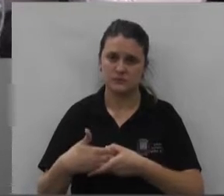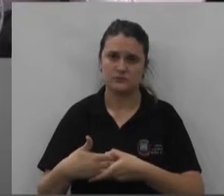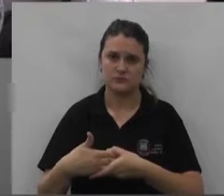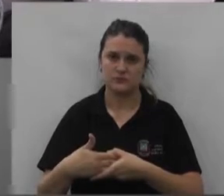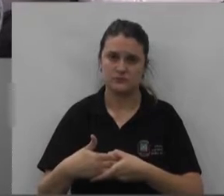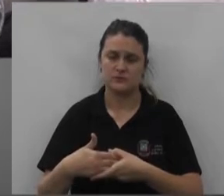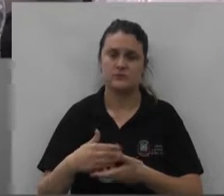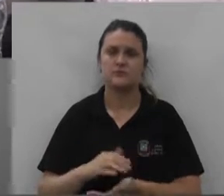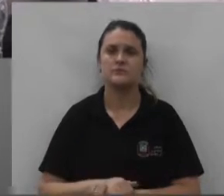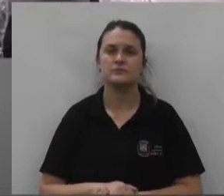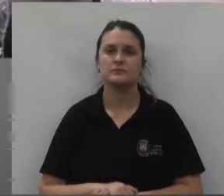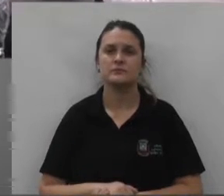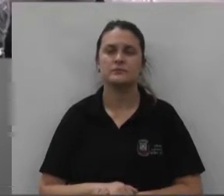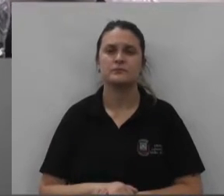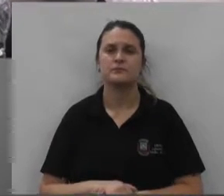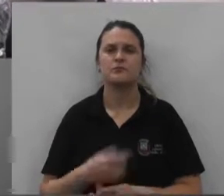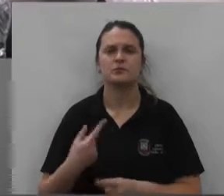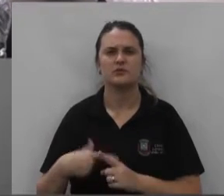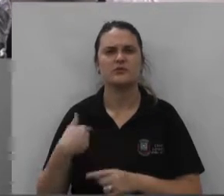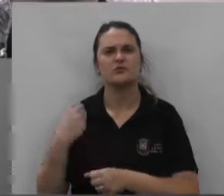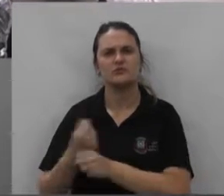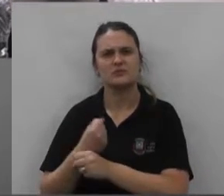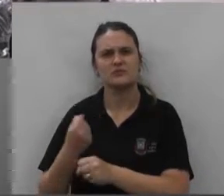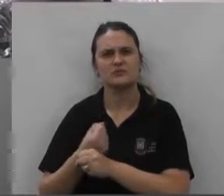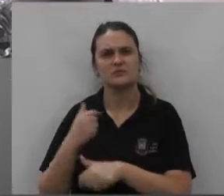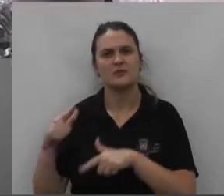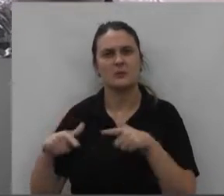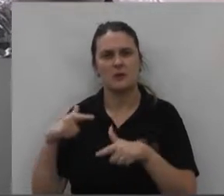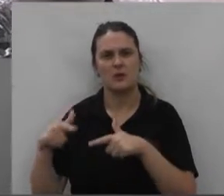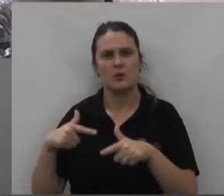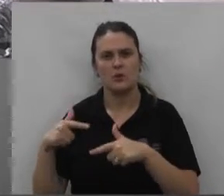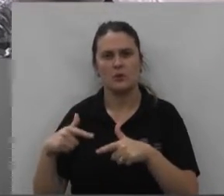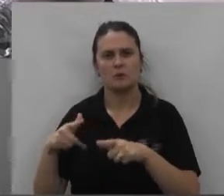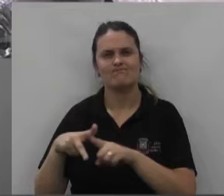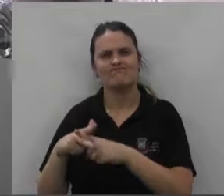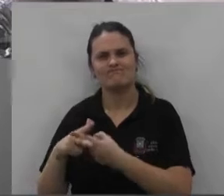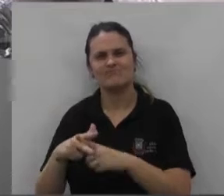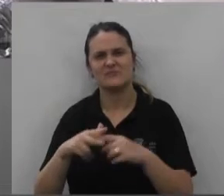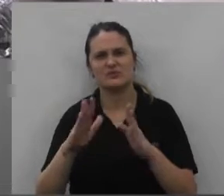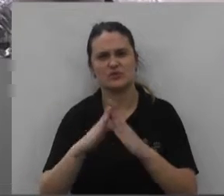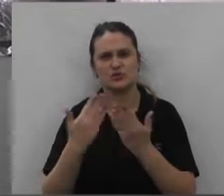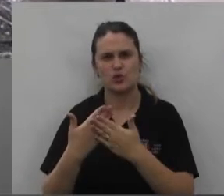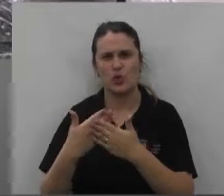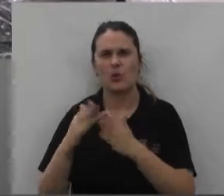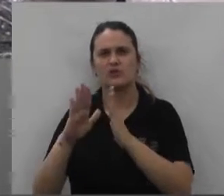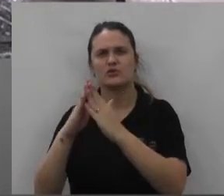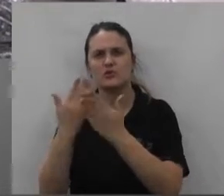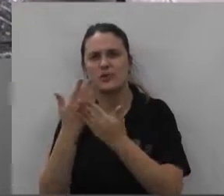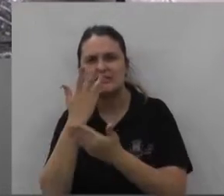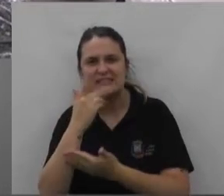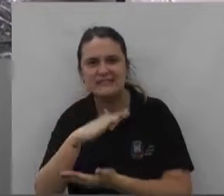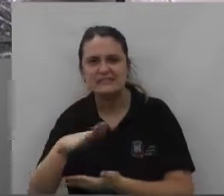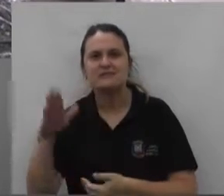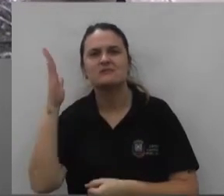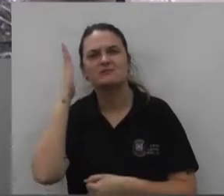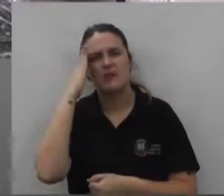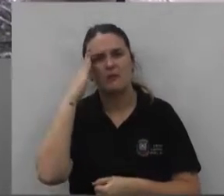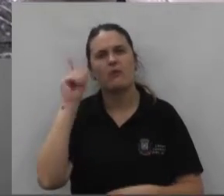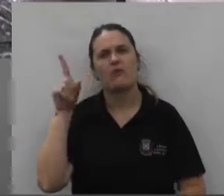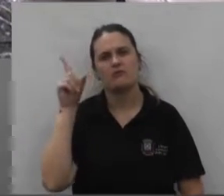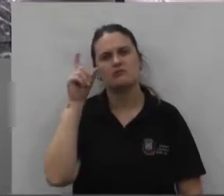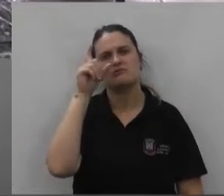parabenizar a vereadora Landre. Durante muitos anos trabalhei fazendo manutenção nas escolas e creches, a gente sabe as